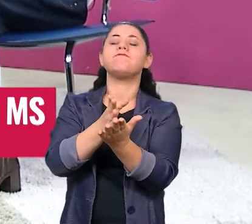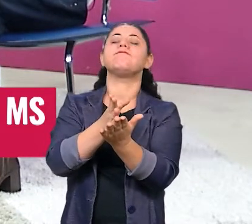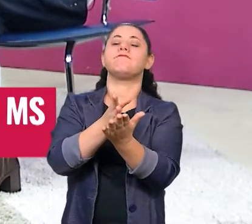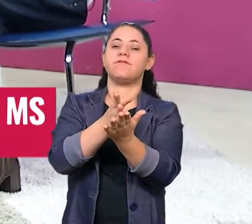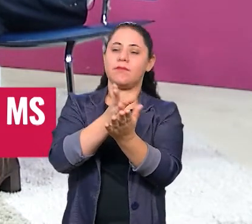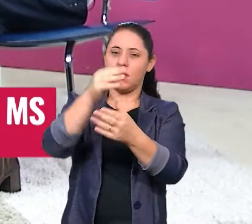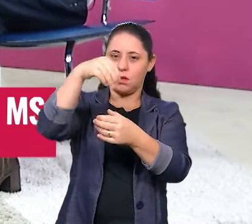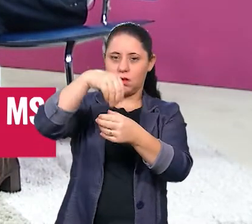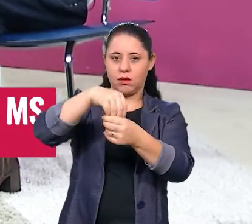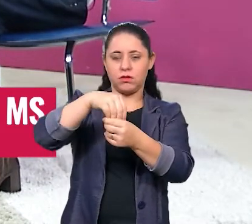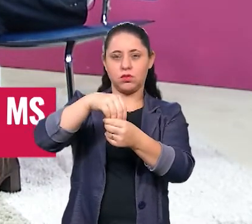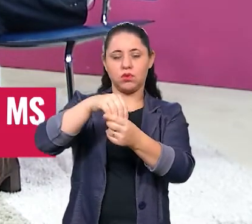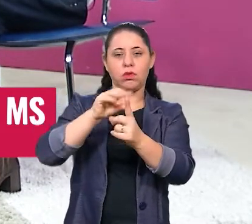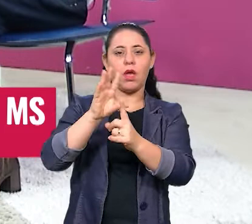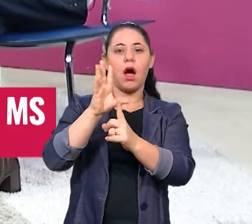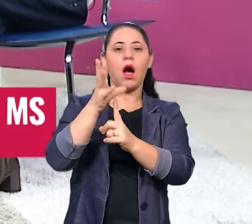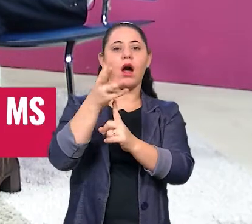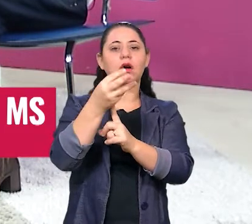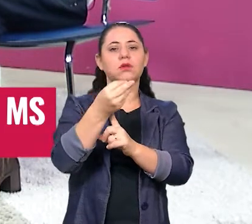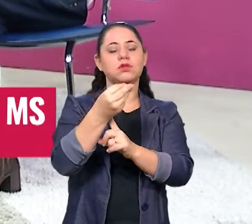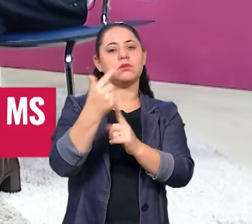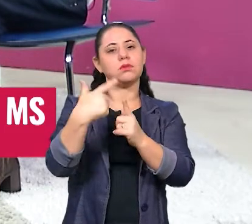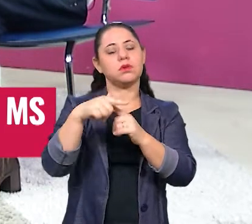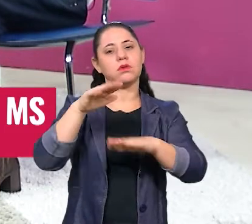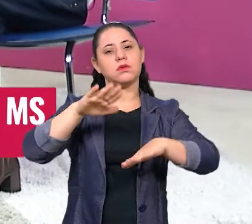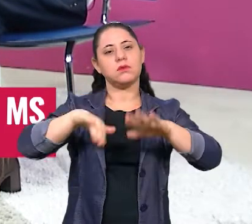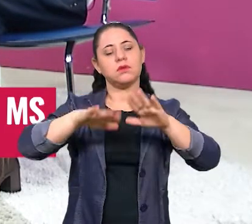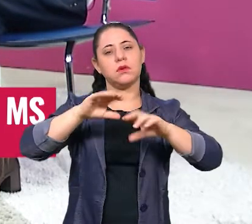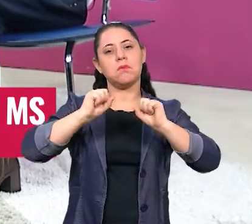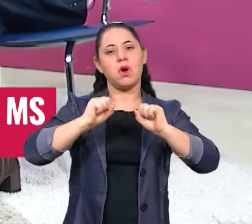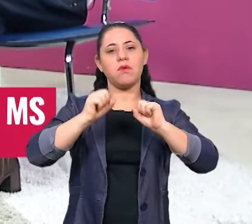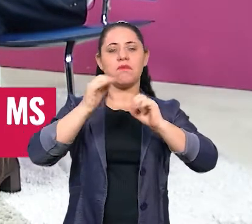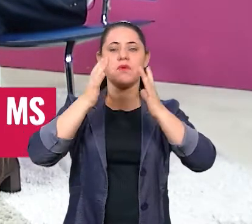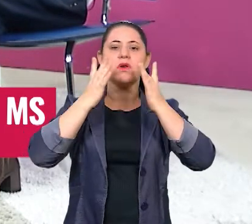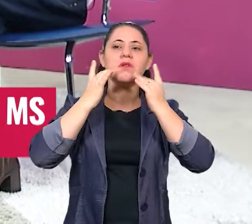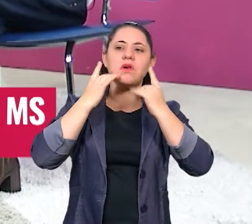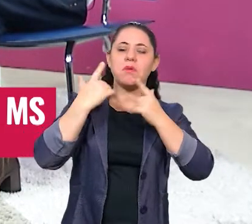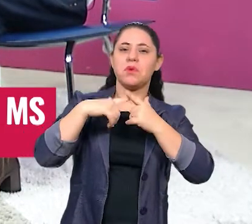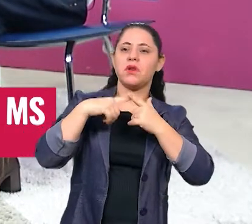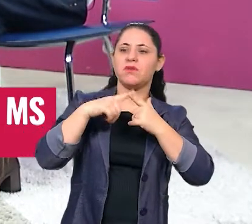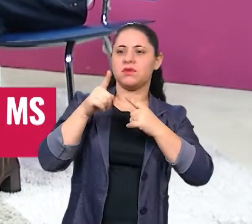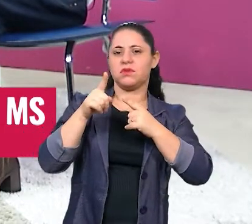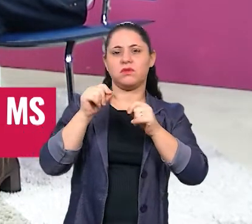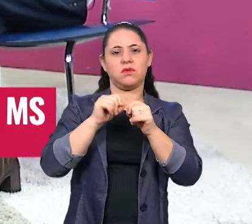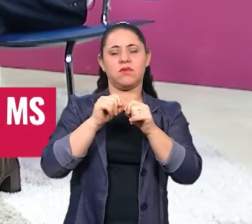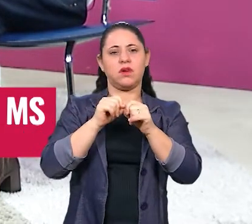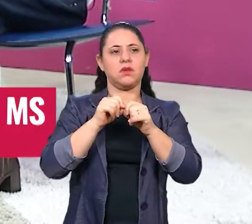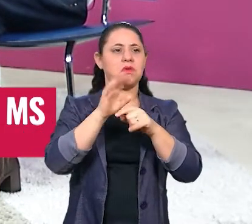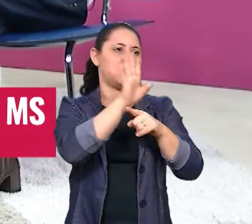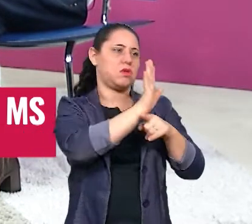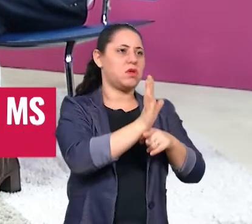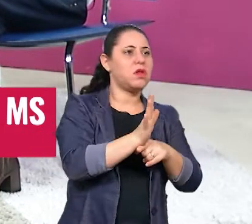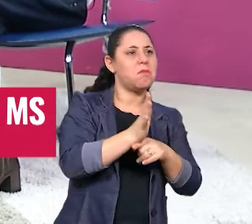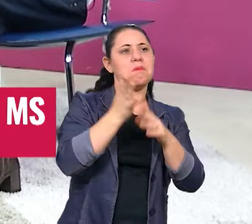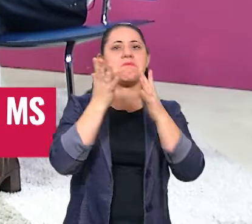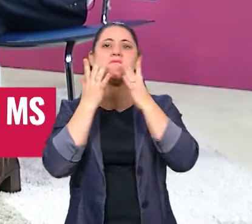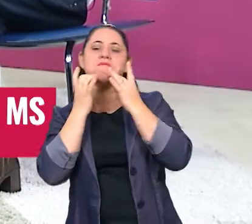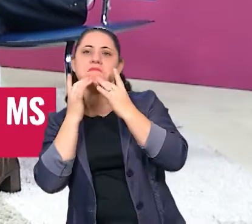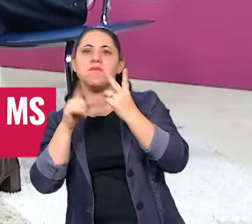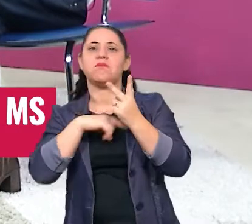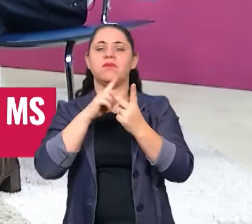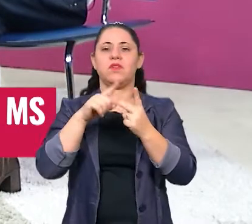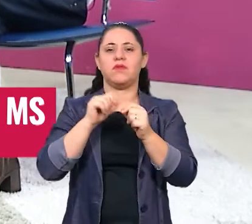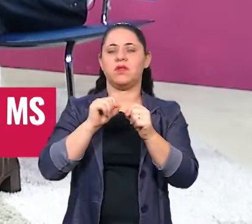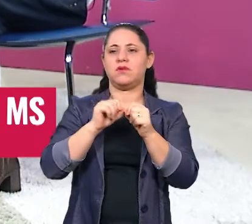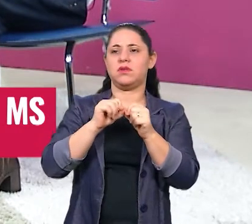pode fazer um teatro, não porque você vai para cinema, para teatro, que você vai fazer daquilo a tua